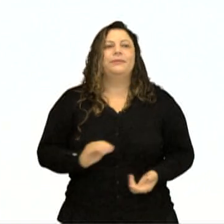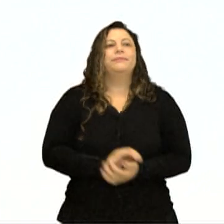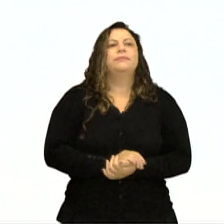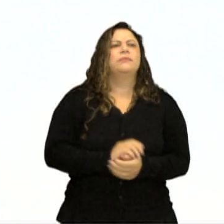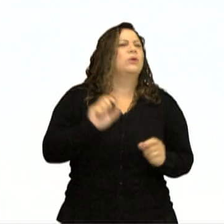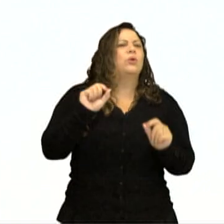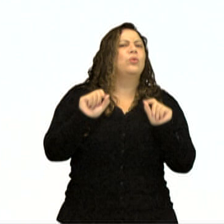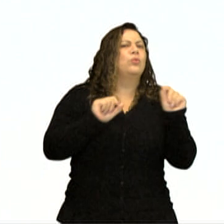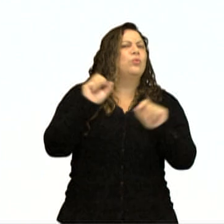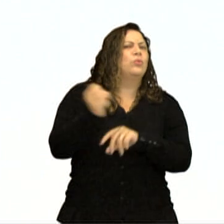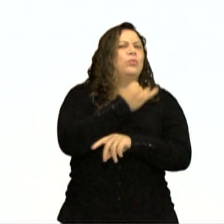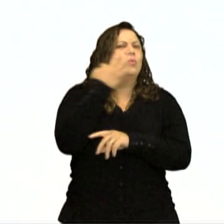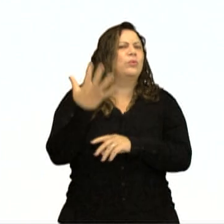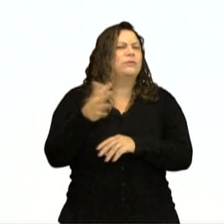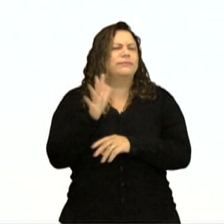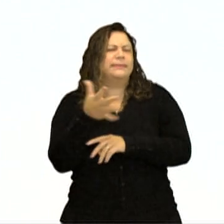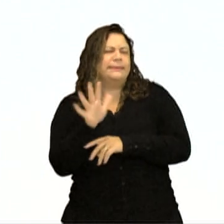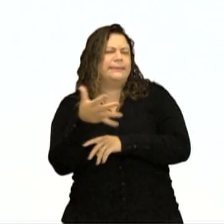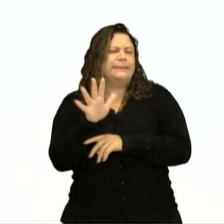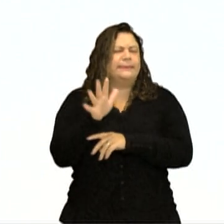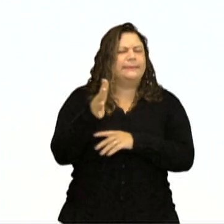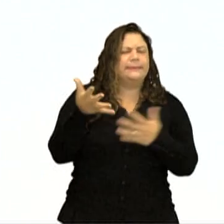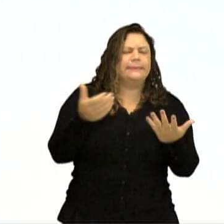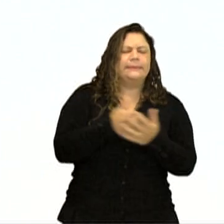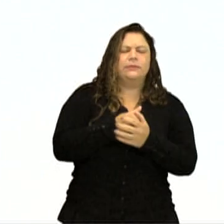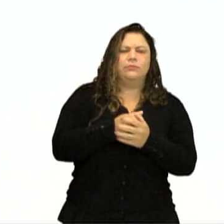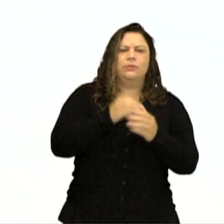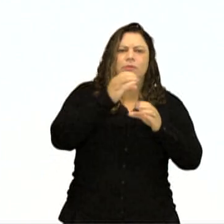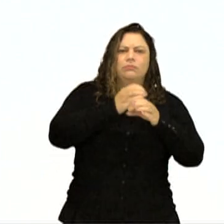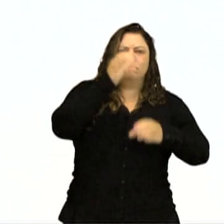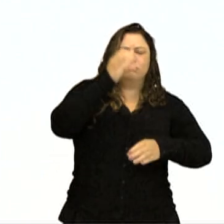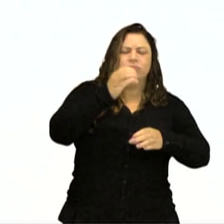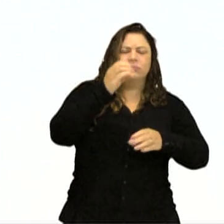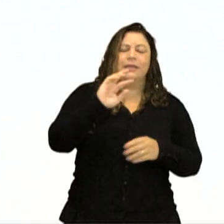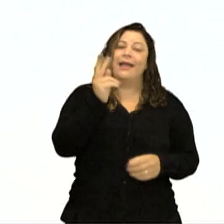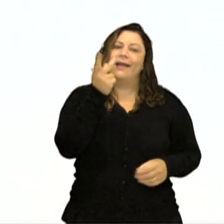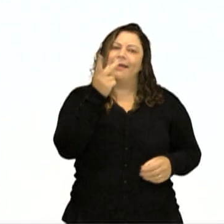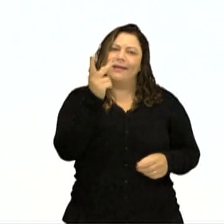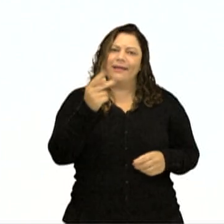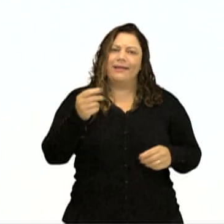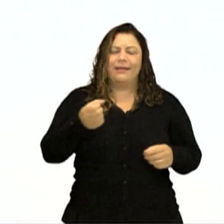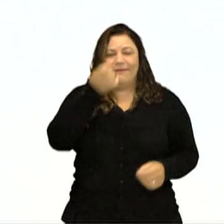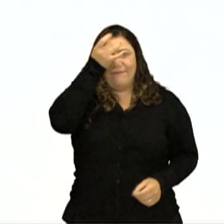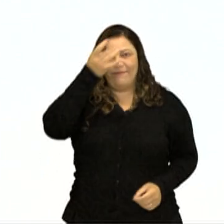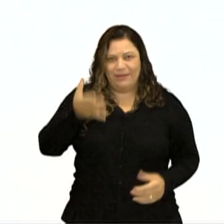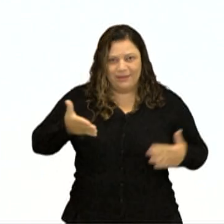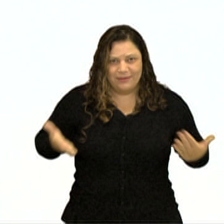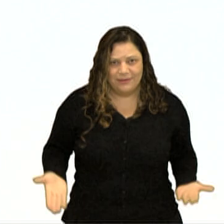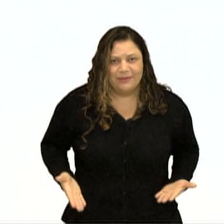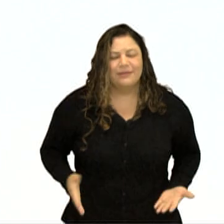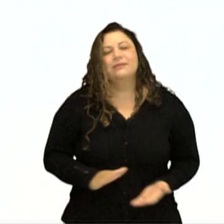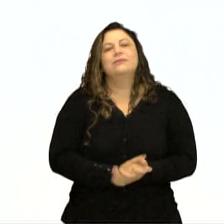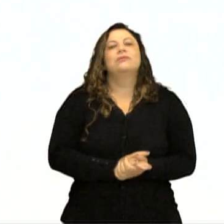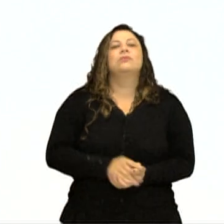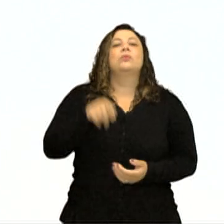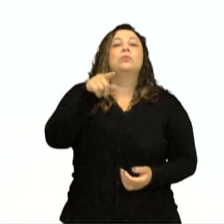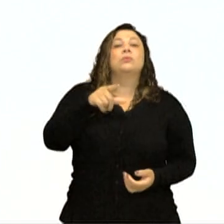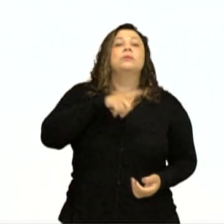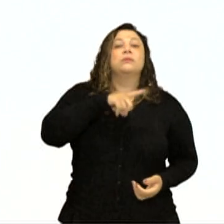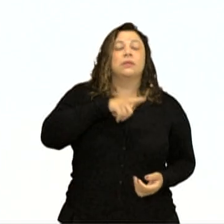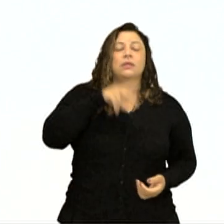quanto vale aproximadamente esta altura H? Tranquilo, gente? Então, coisa que vocês têm que lembrar aqui